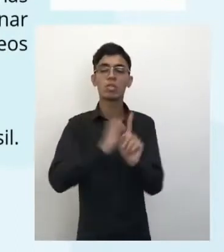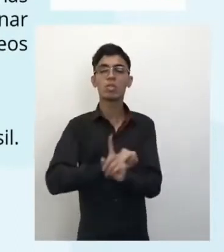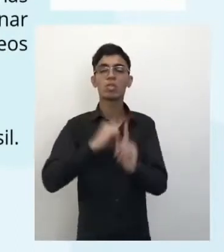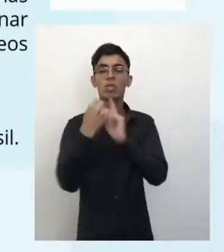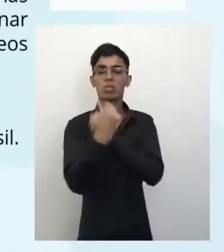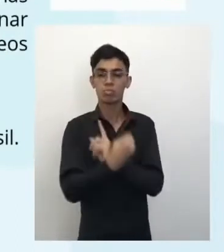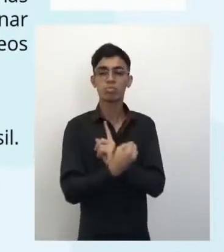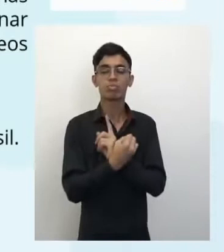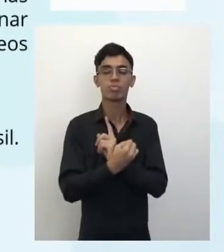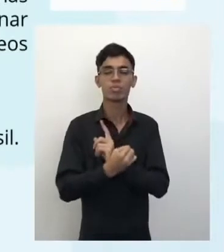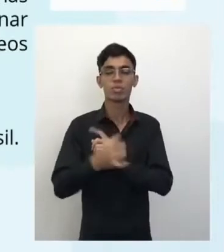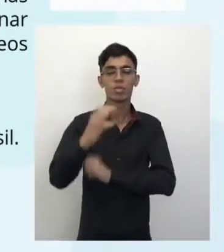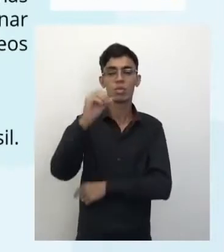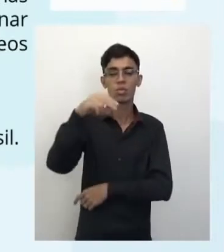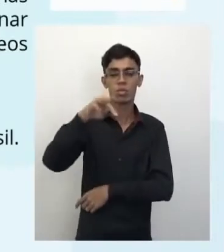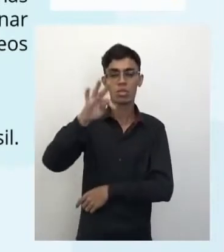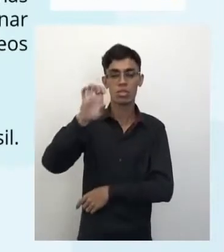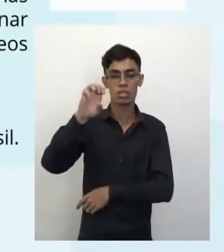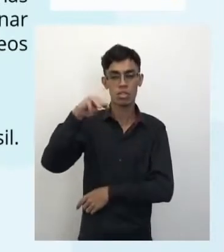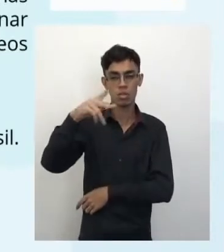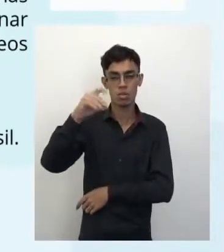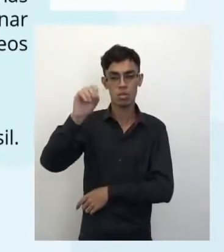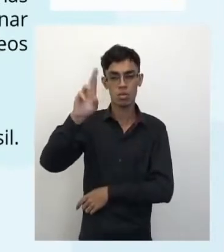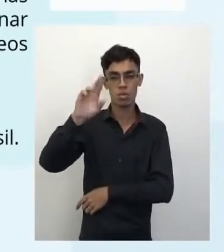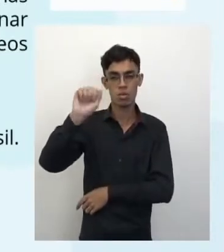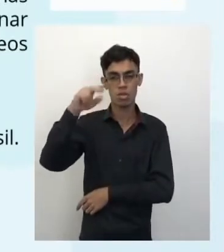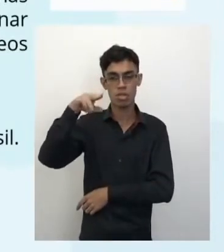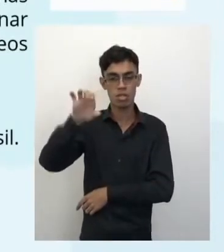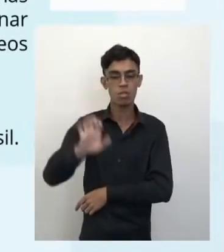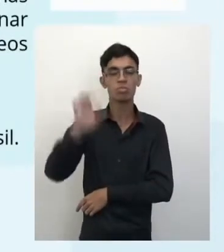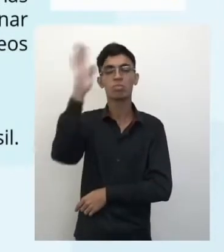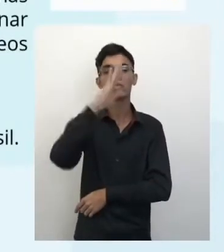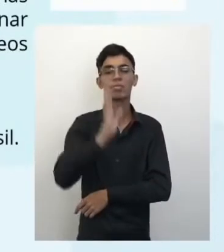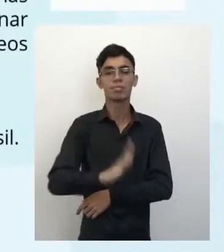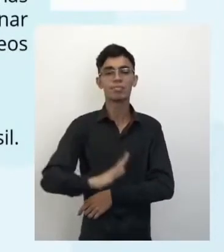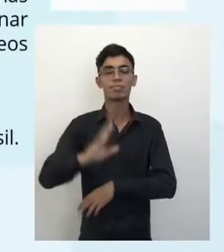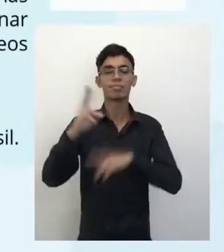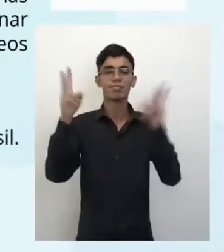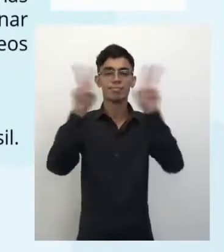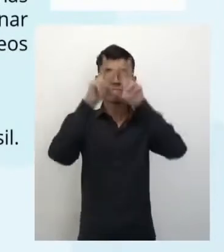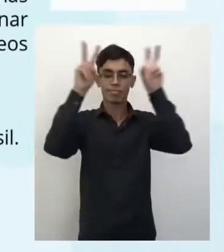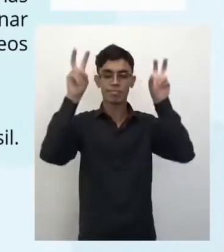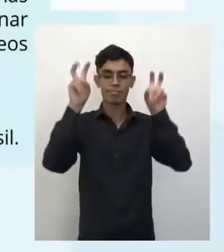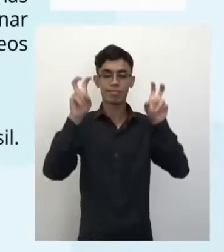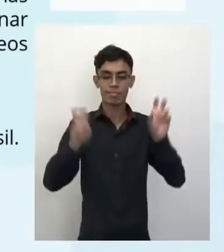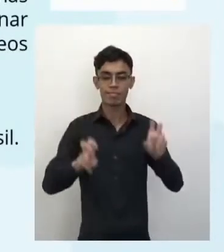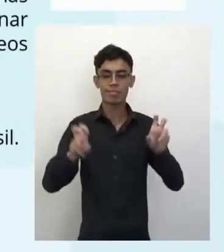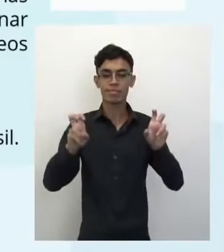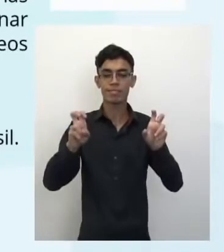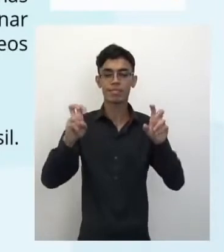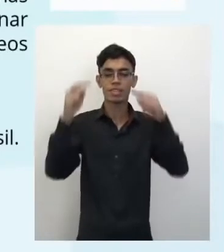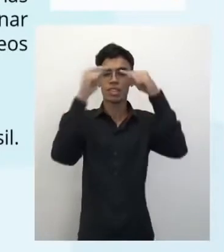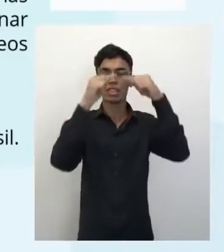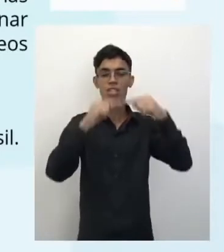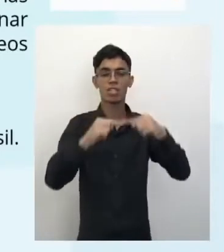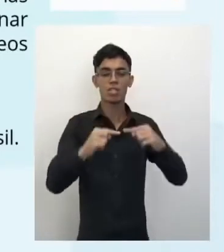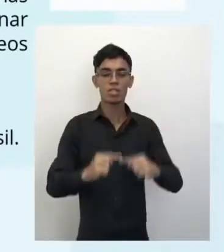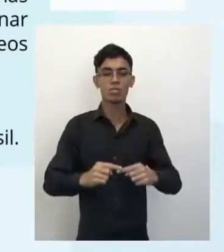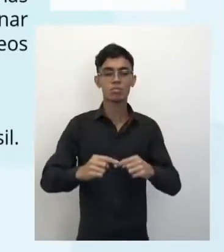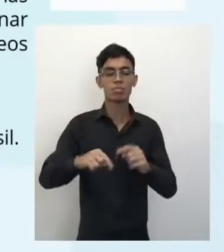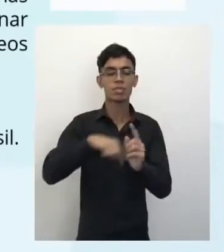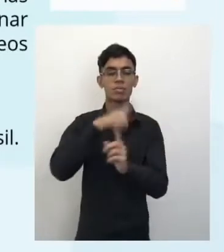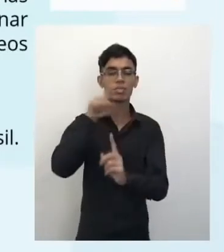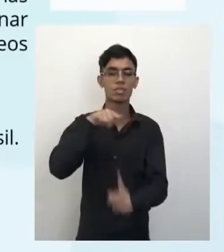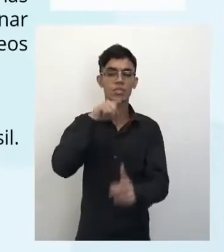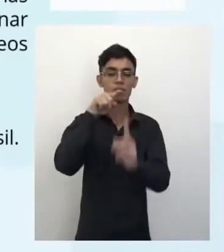sociais contemporâneos no Brasil. Unidade temática: conexões e escalas. Objeto de